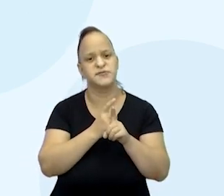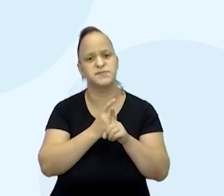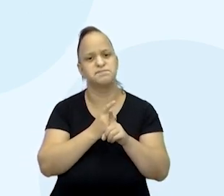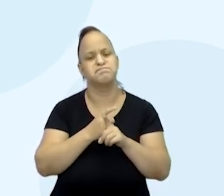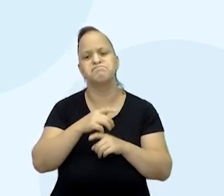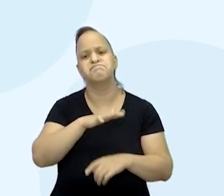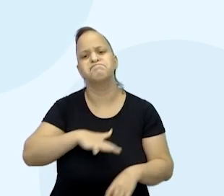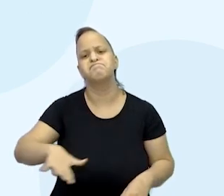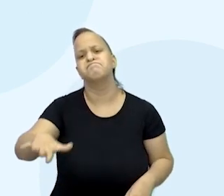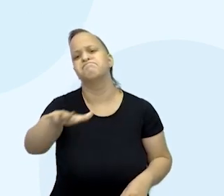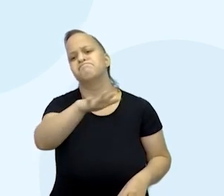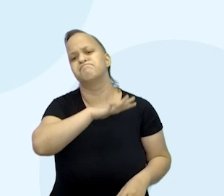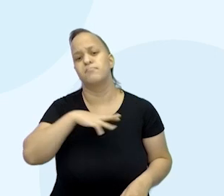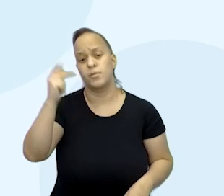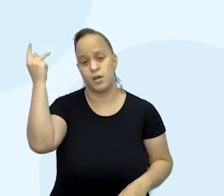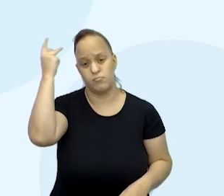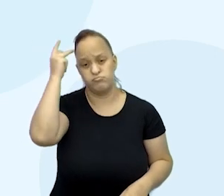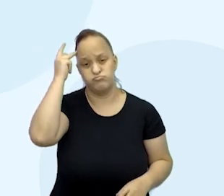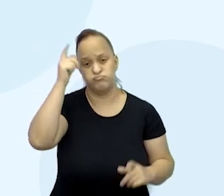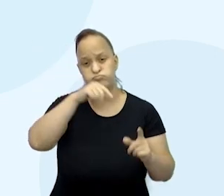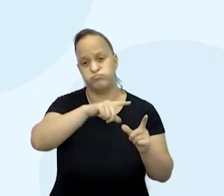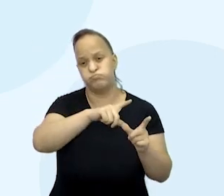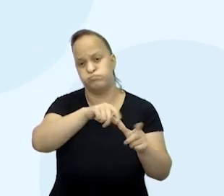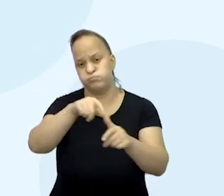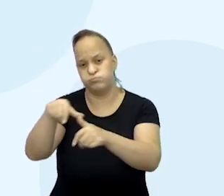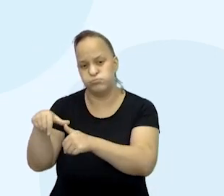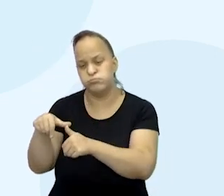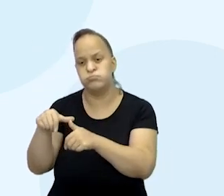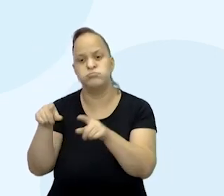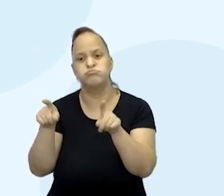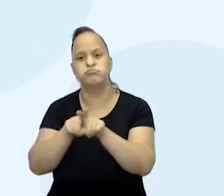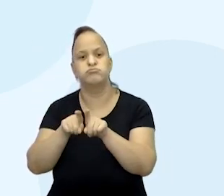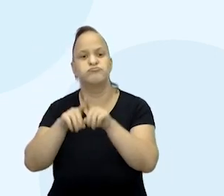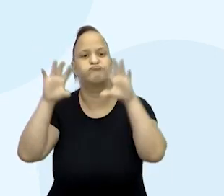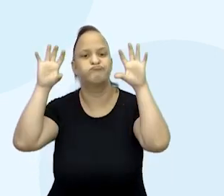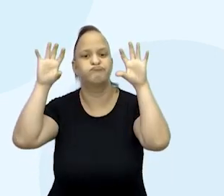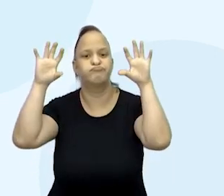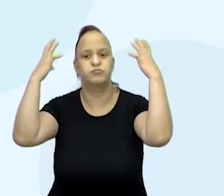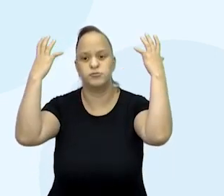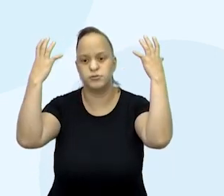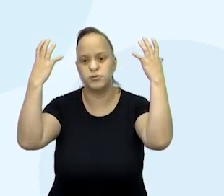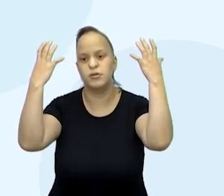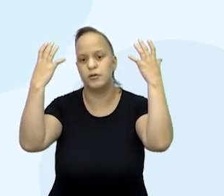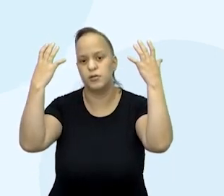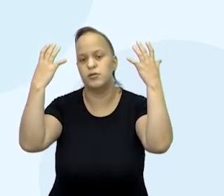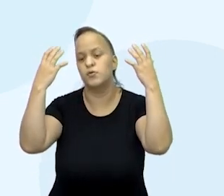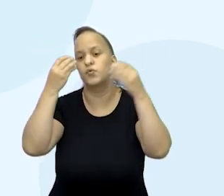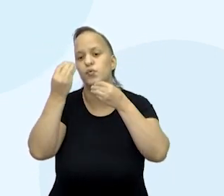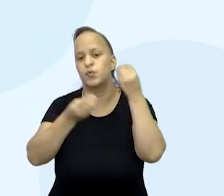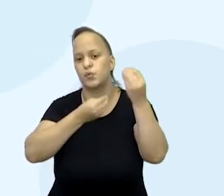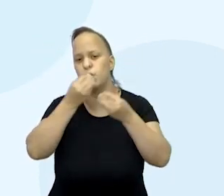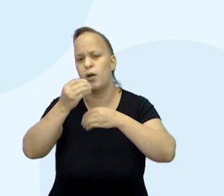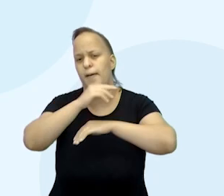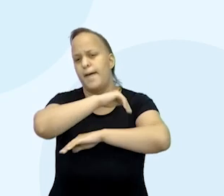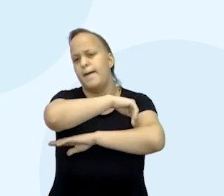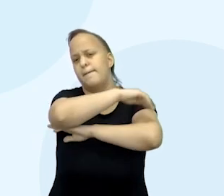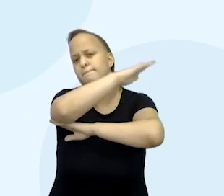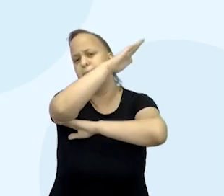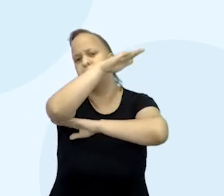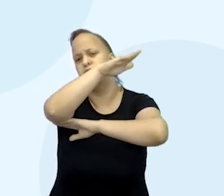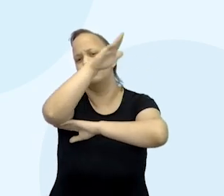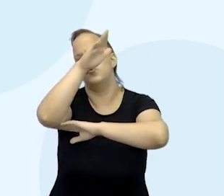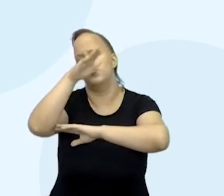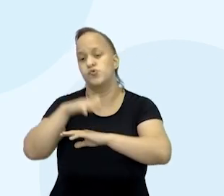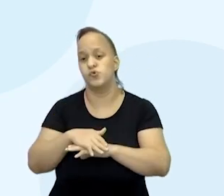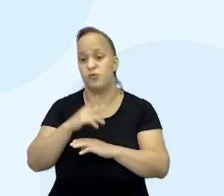São Paulo de modo geral, né? Então o estado de São Paulo apresenta um relevo elevado e possui 21